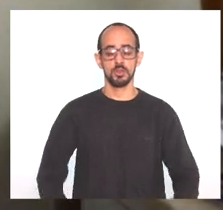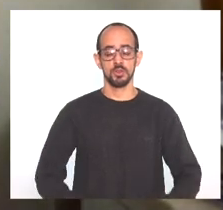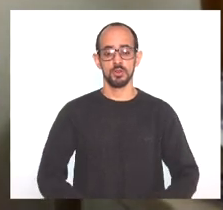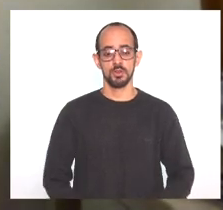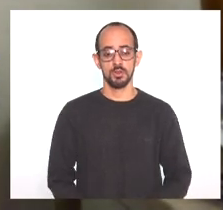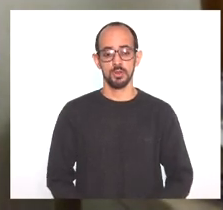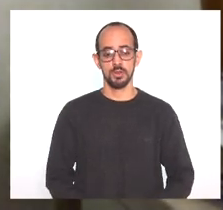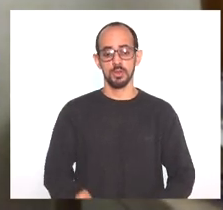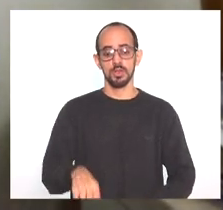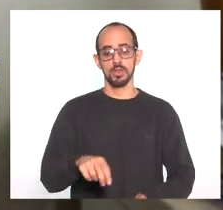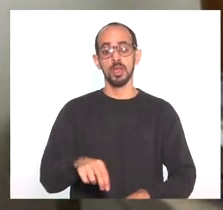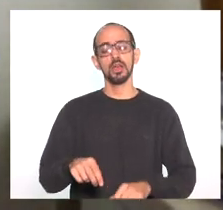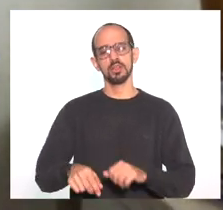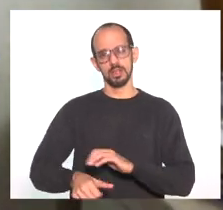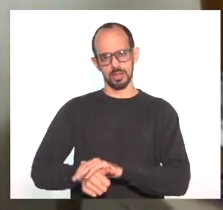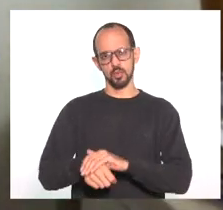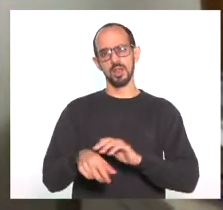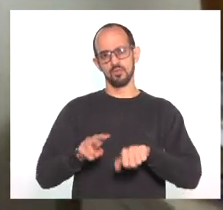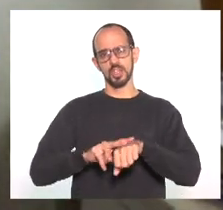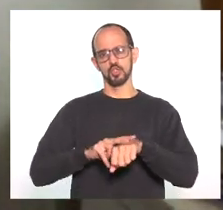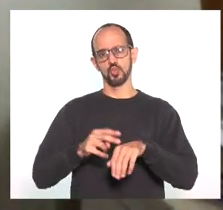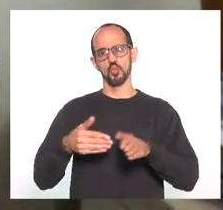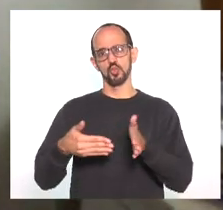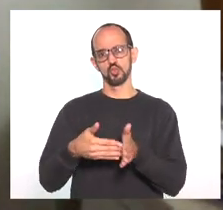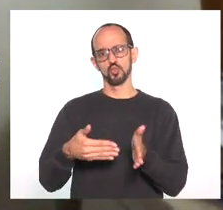E Tartaruga Verde.